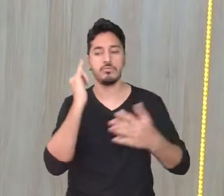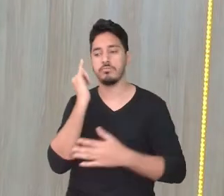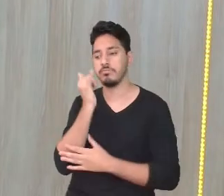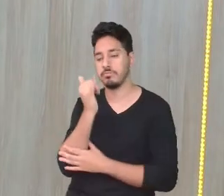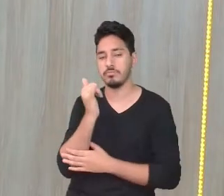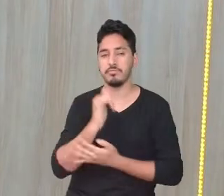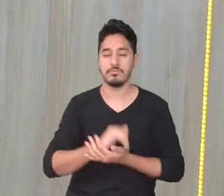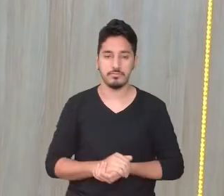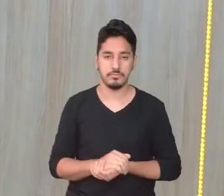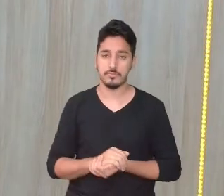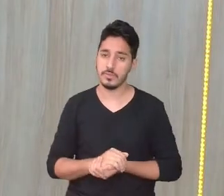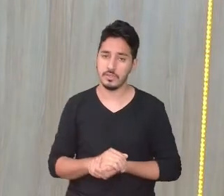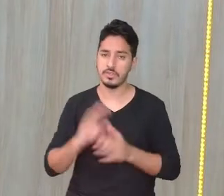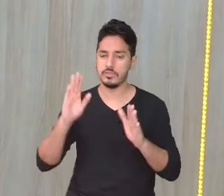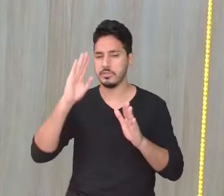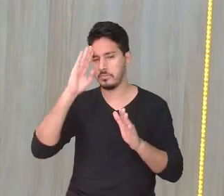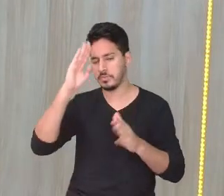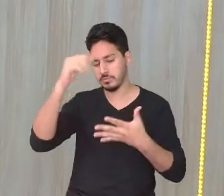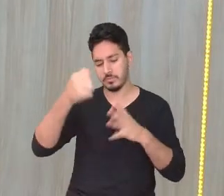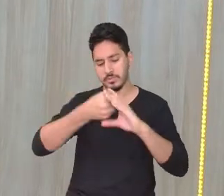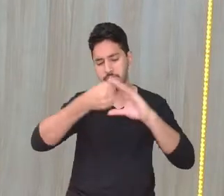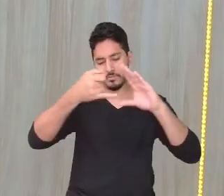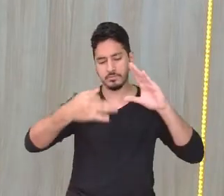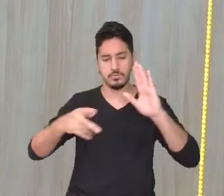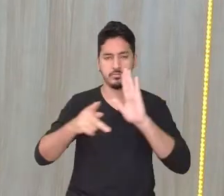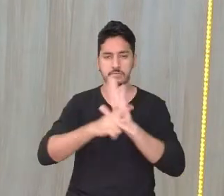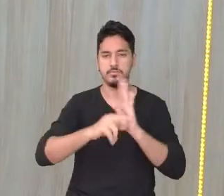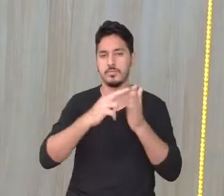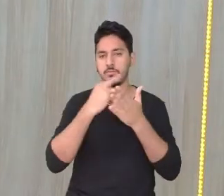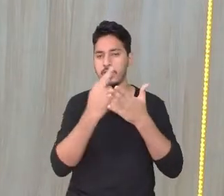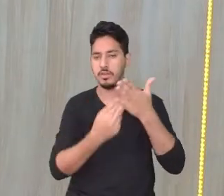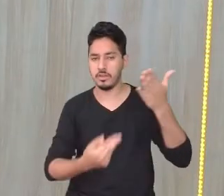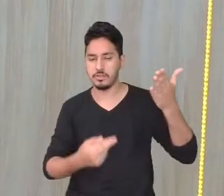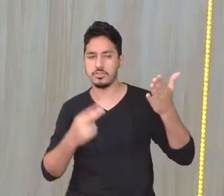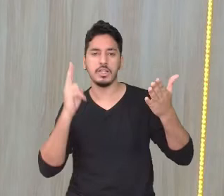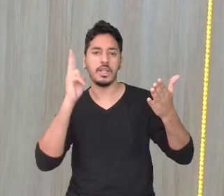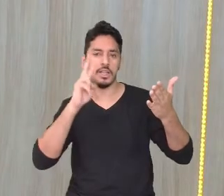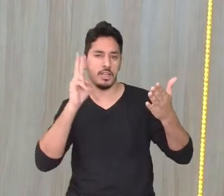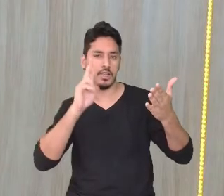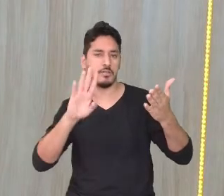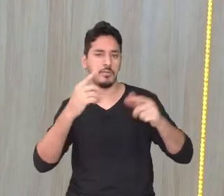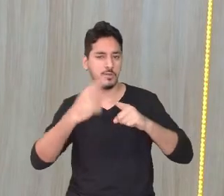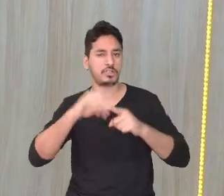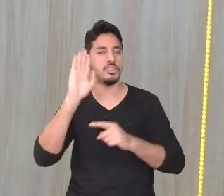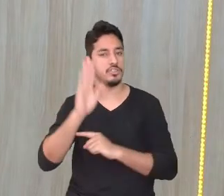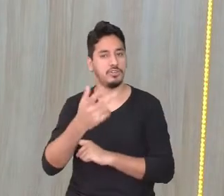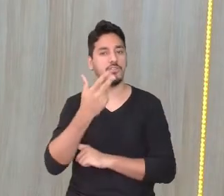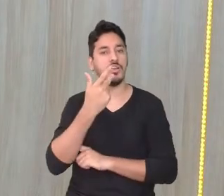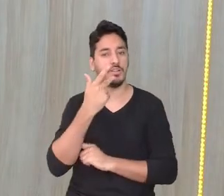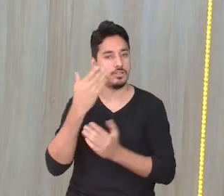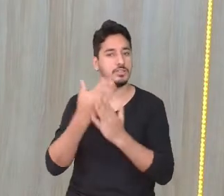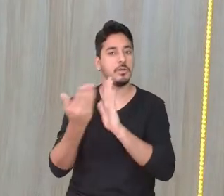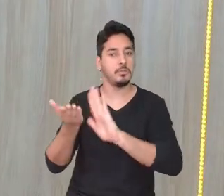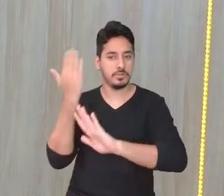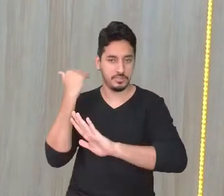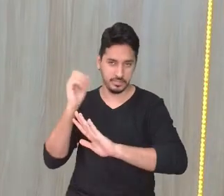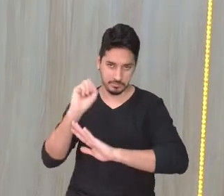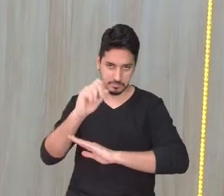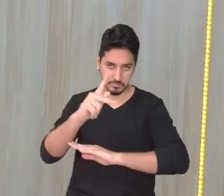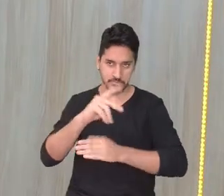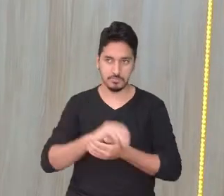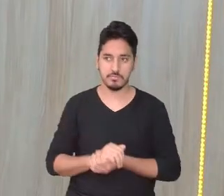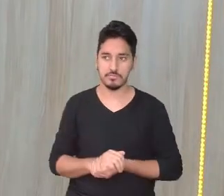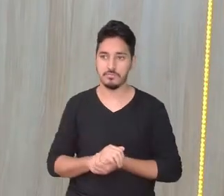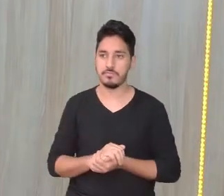Tudo bem? Então, essas são as principais características de relato, só para a gente relembrar, porque a gente já falou disso nas nossas aulas. Mas